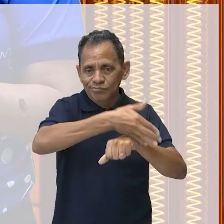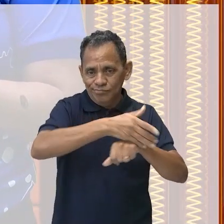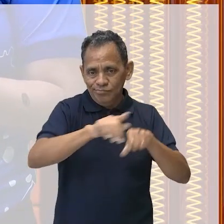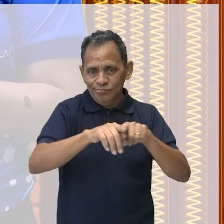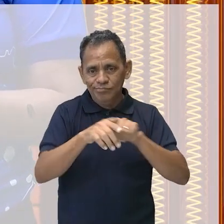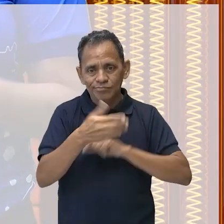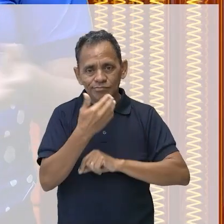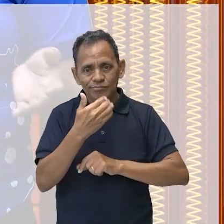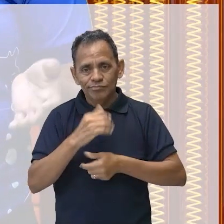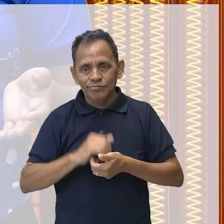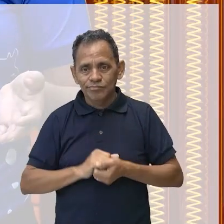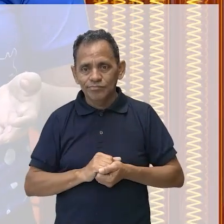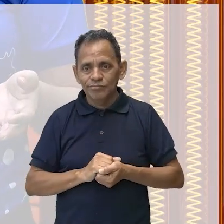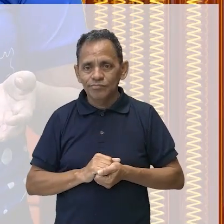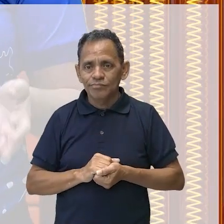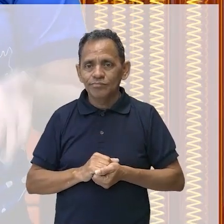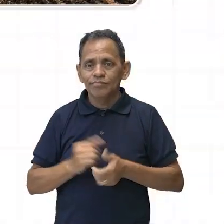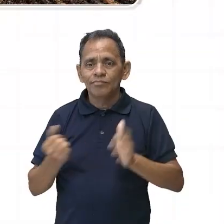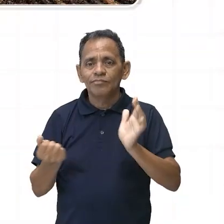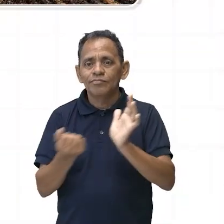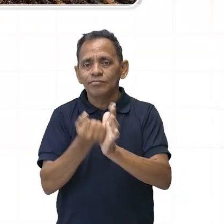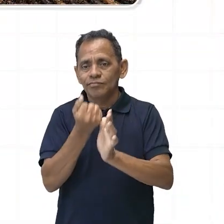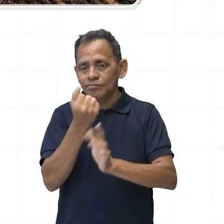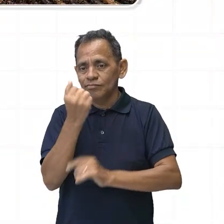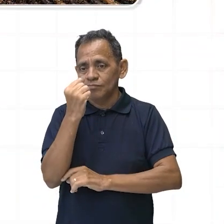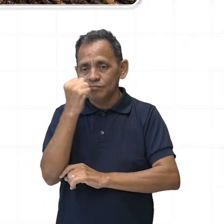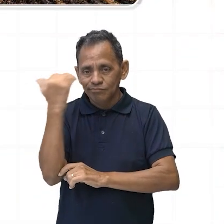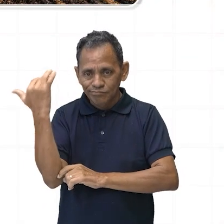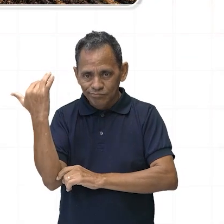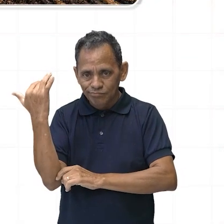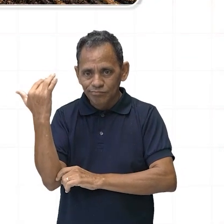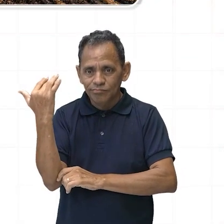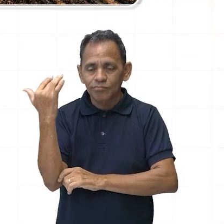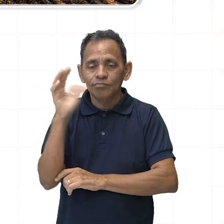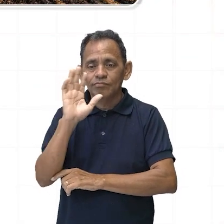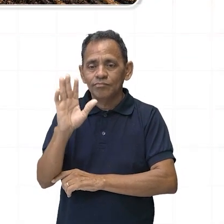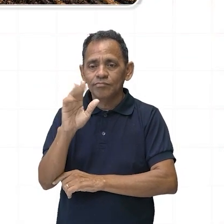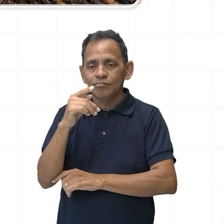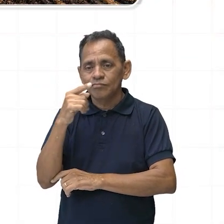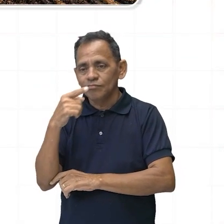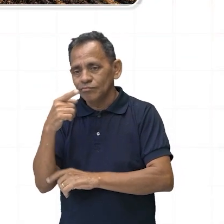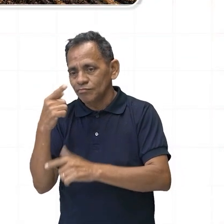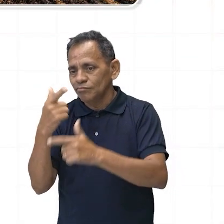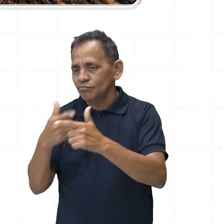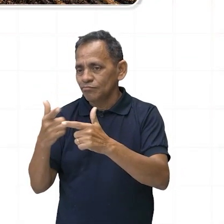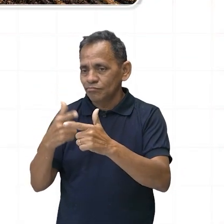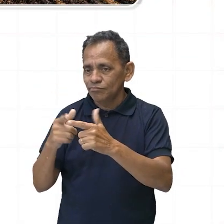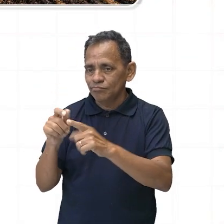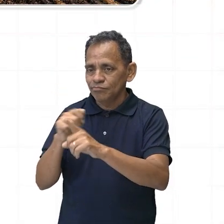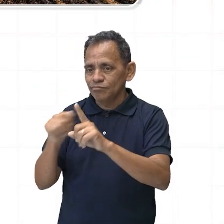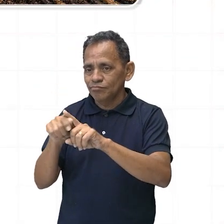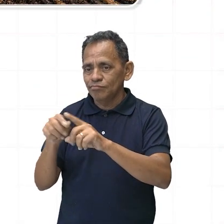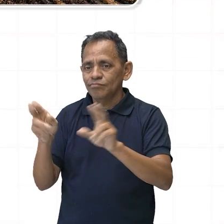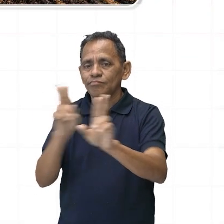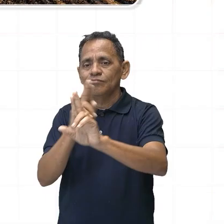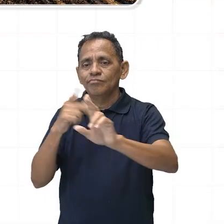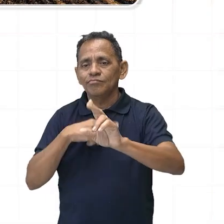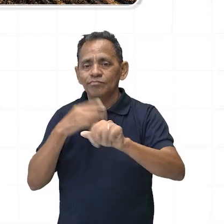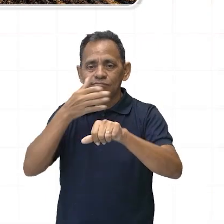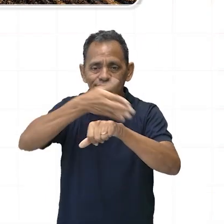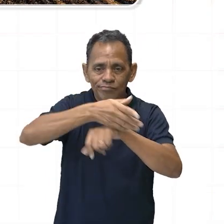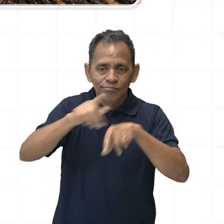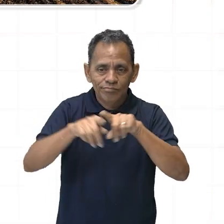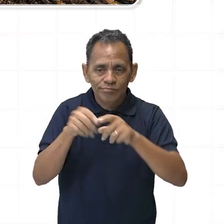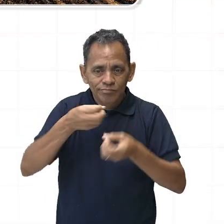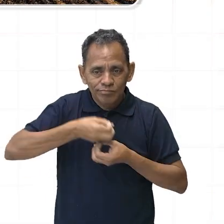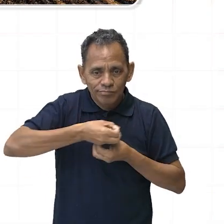esses alimentos. E o impacto ambiental vai ser um outro problema social que vai estar relacionado aí ao acesso e à